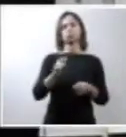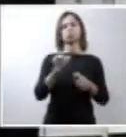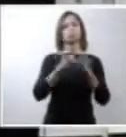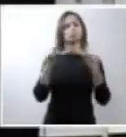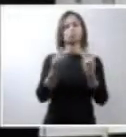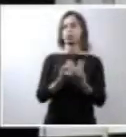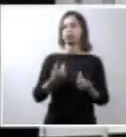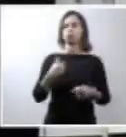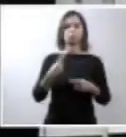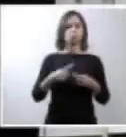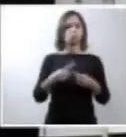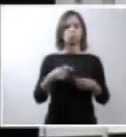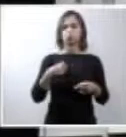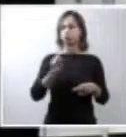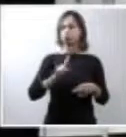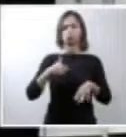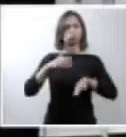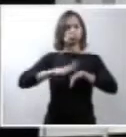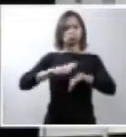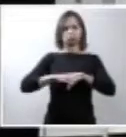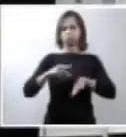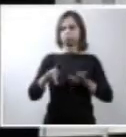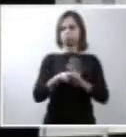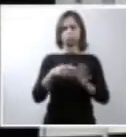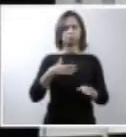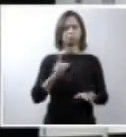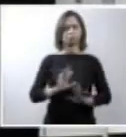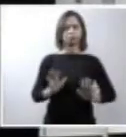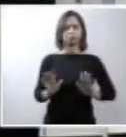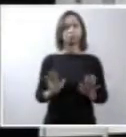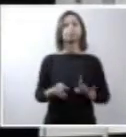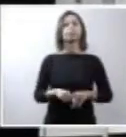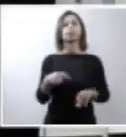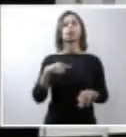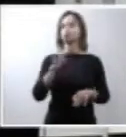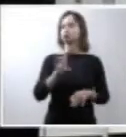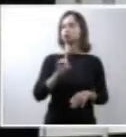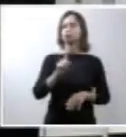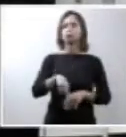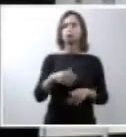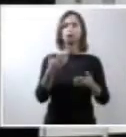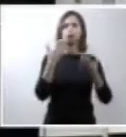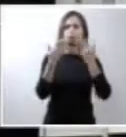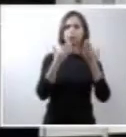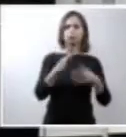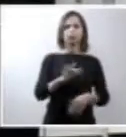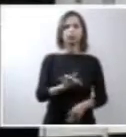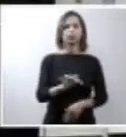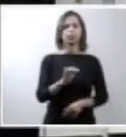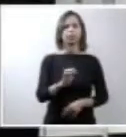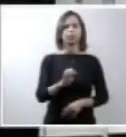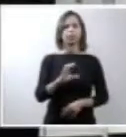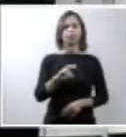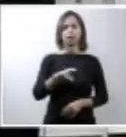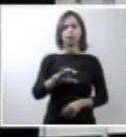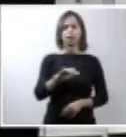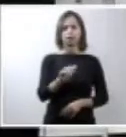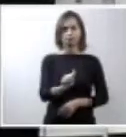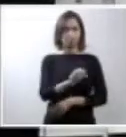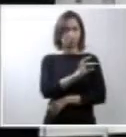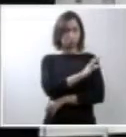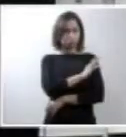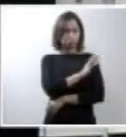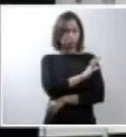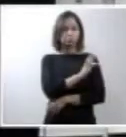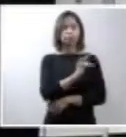Família, porque eu não tenho essa competência. Eu estou aqui como técnica para dar subsídios